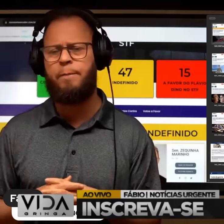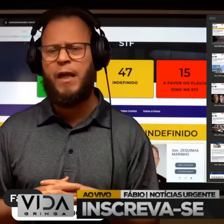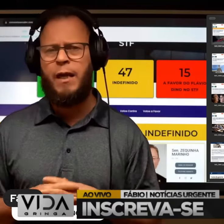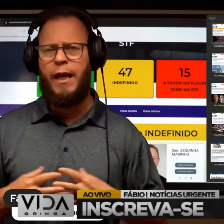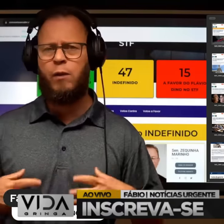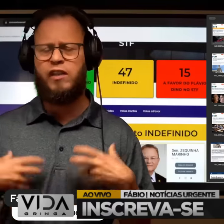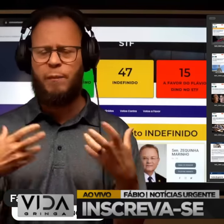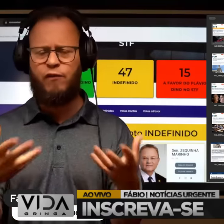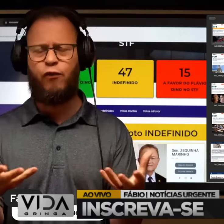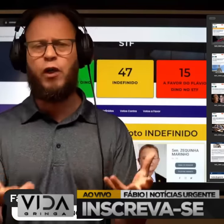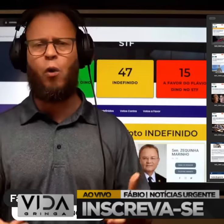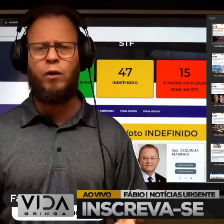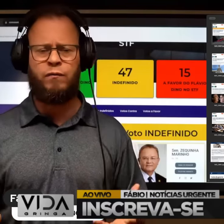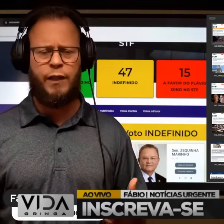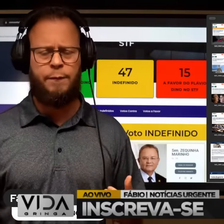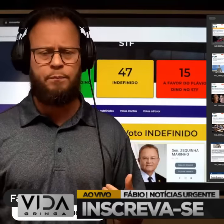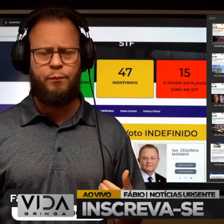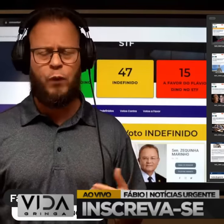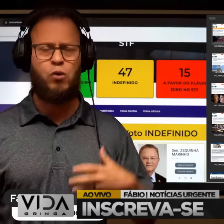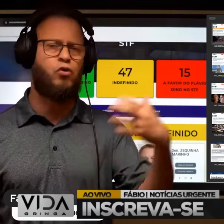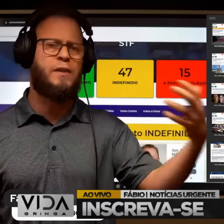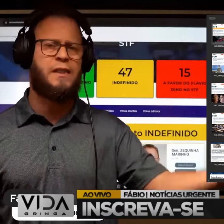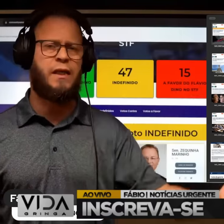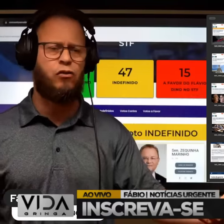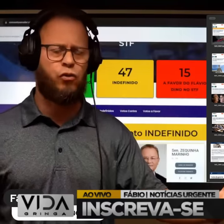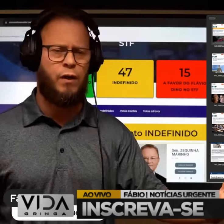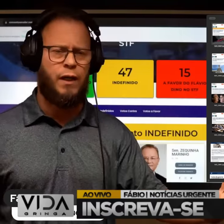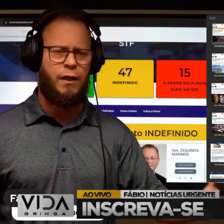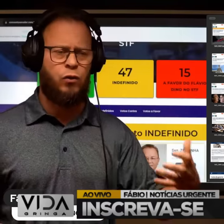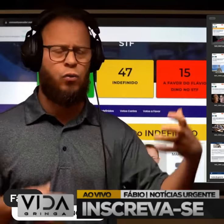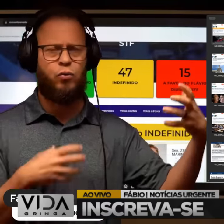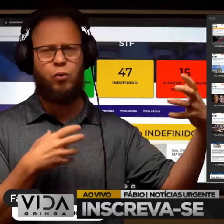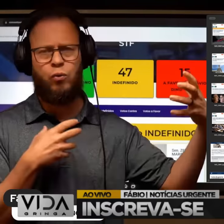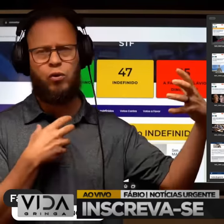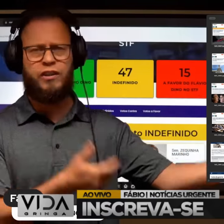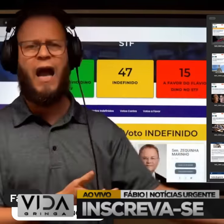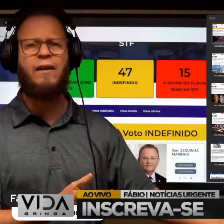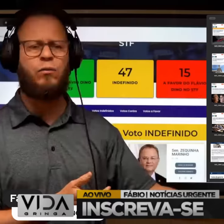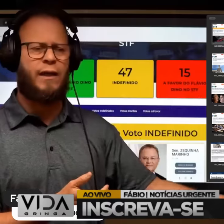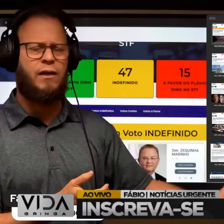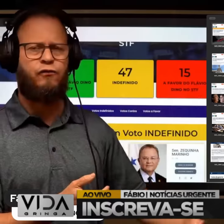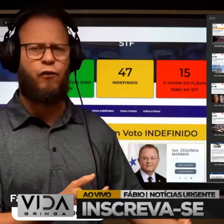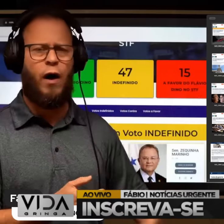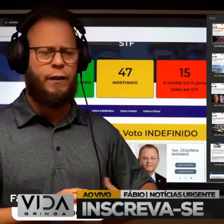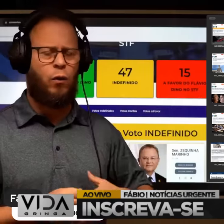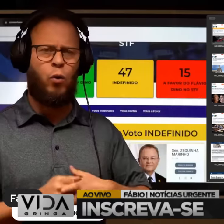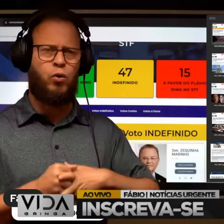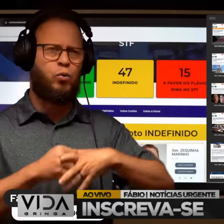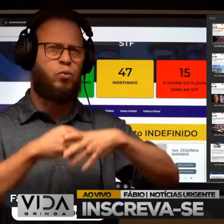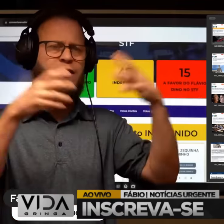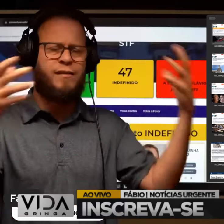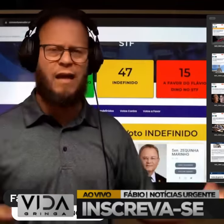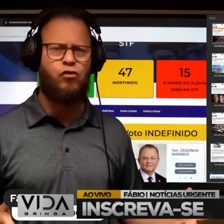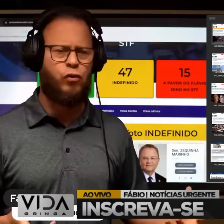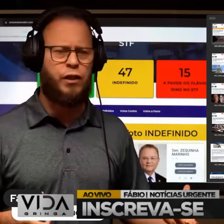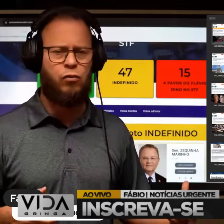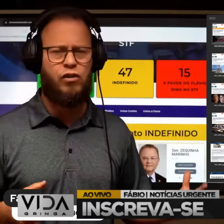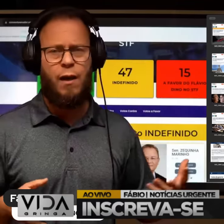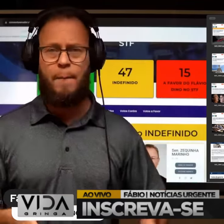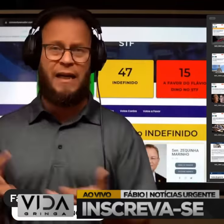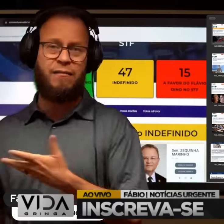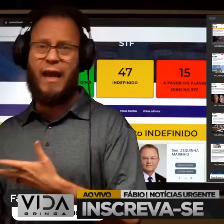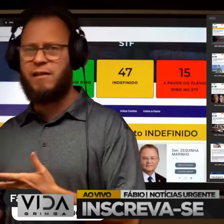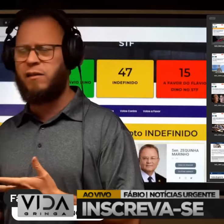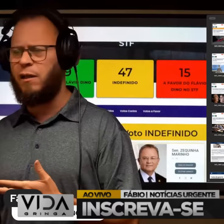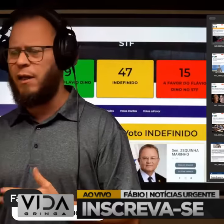você. Eu sempre fui contra o subsídio do estado da Califórnia ou dos Estados Unidos